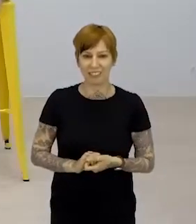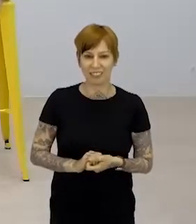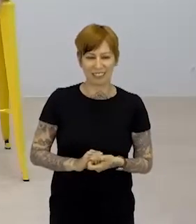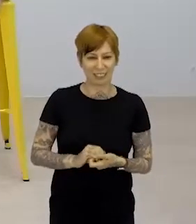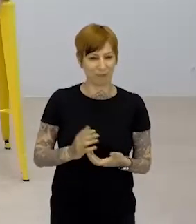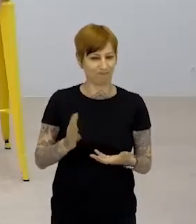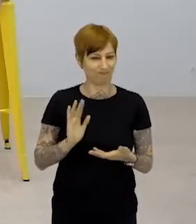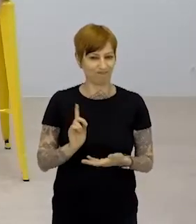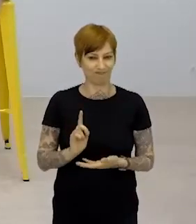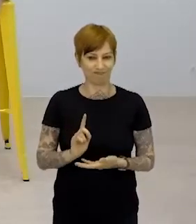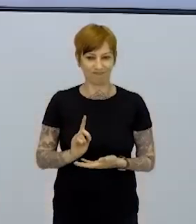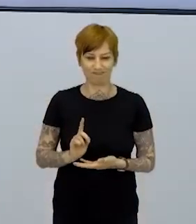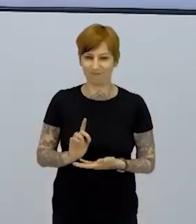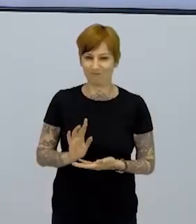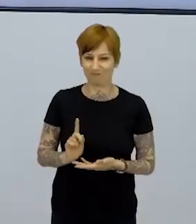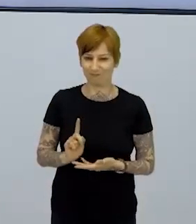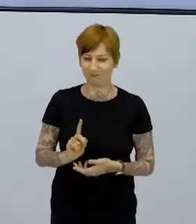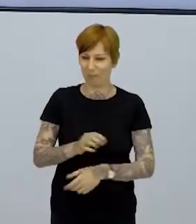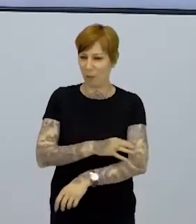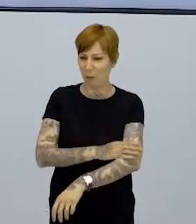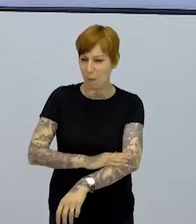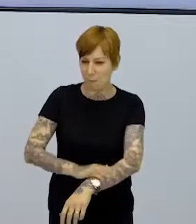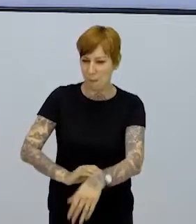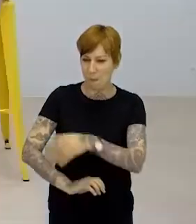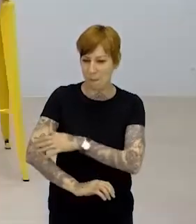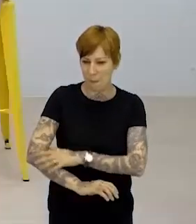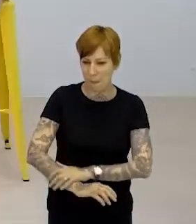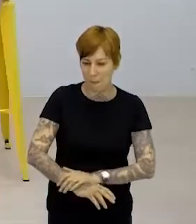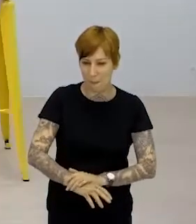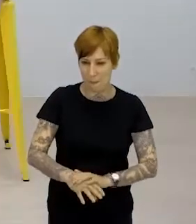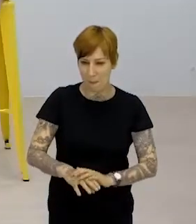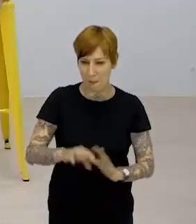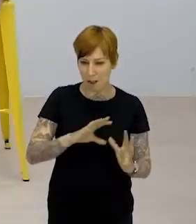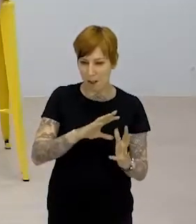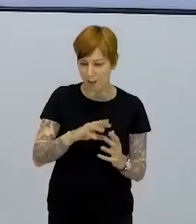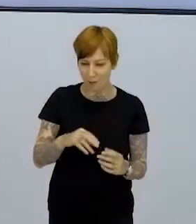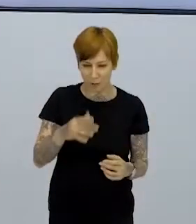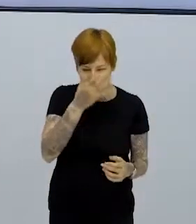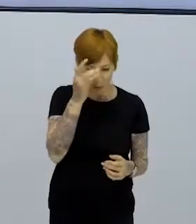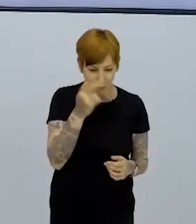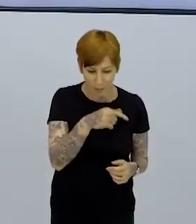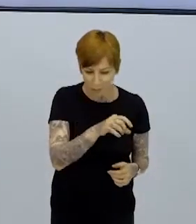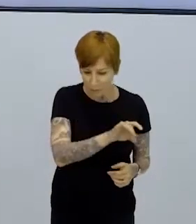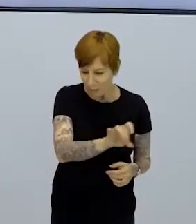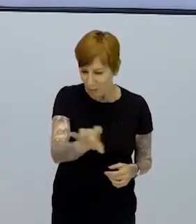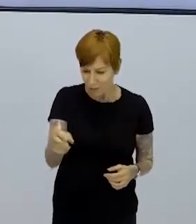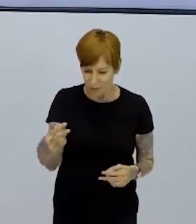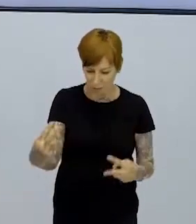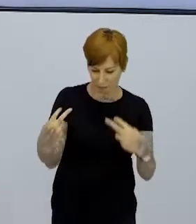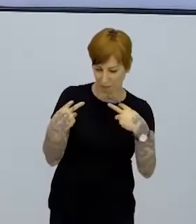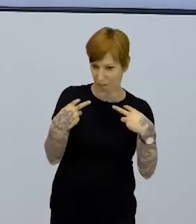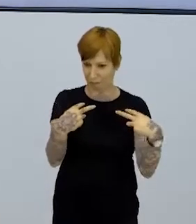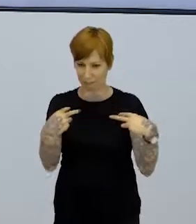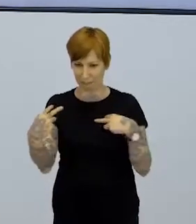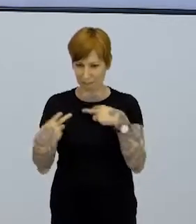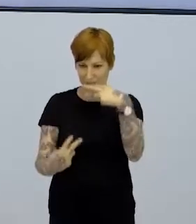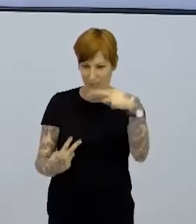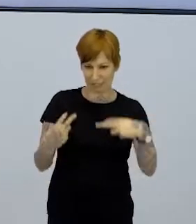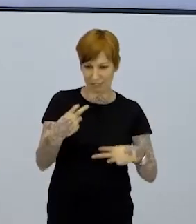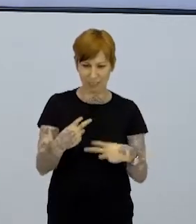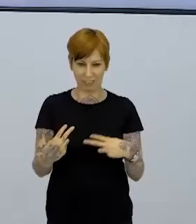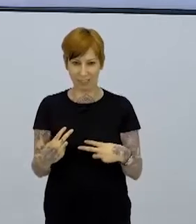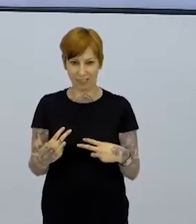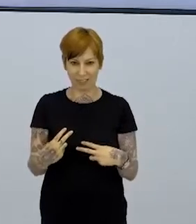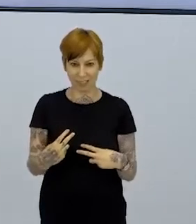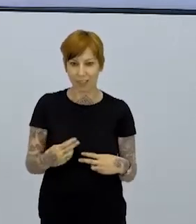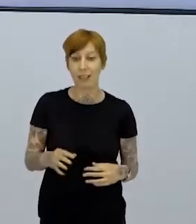na cara. Vai fazer no braço que tá todo mundo. Filha, né? E aí, você vem pra minha geração,